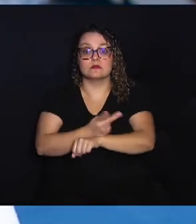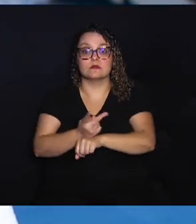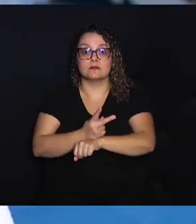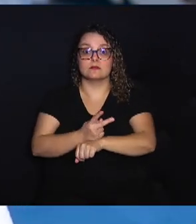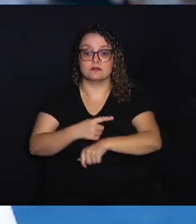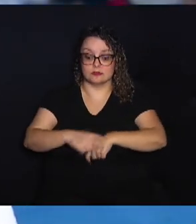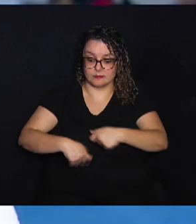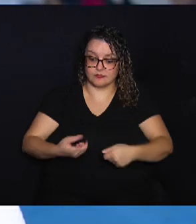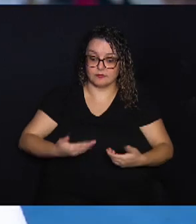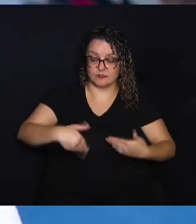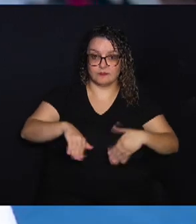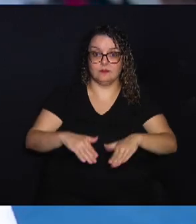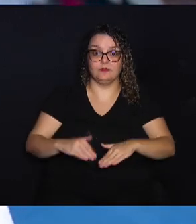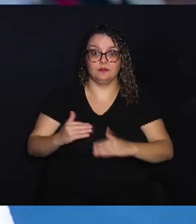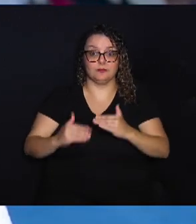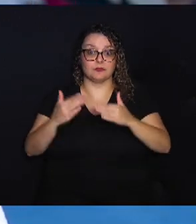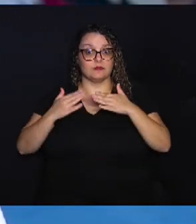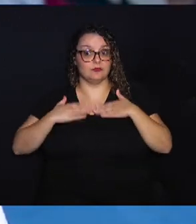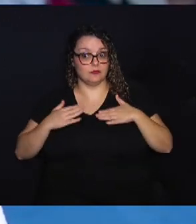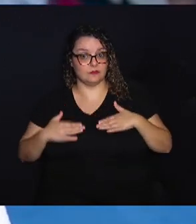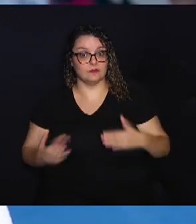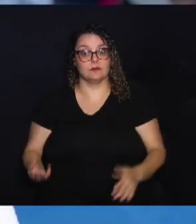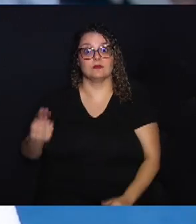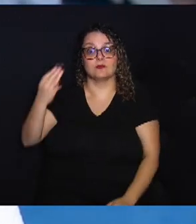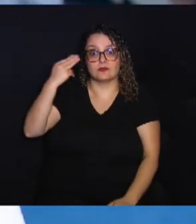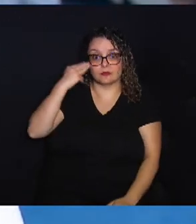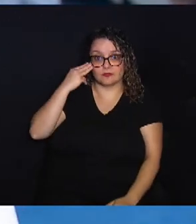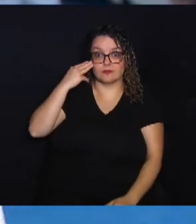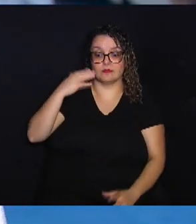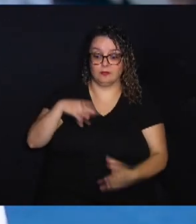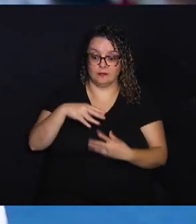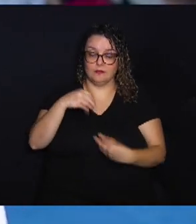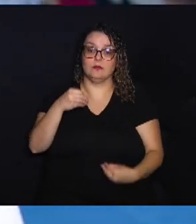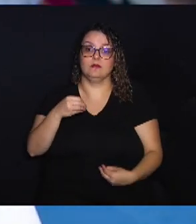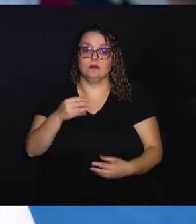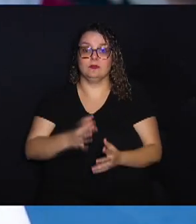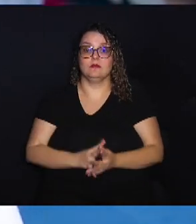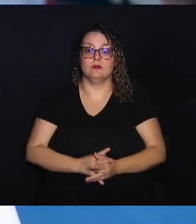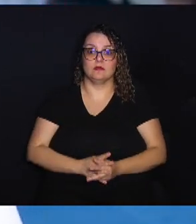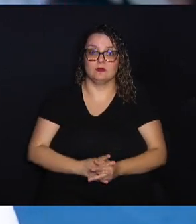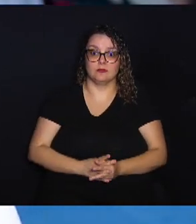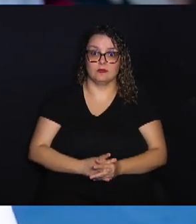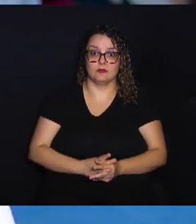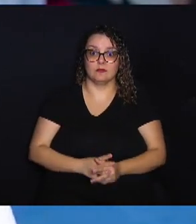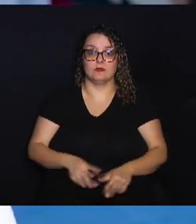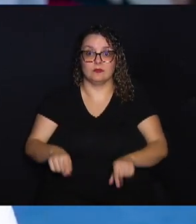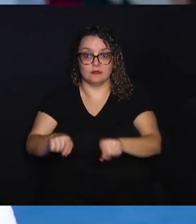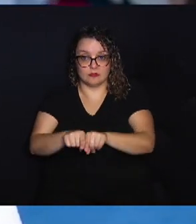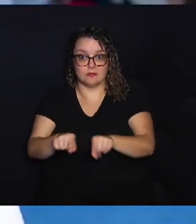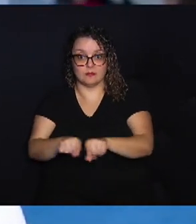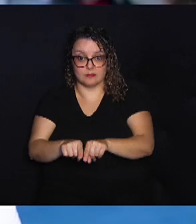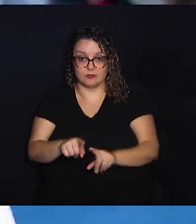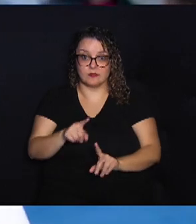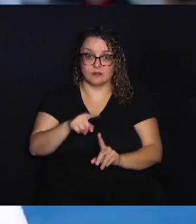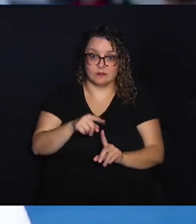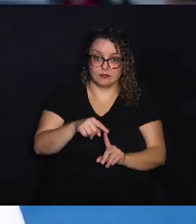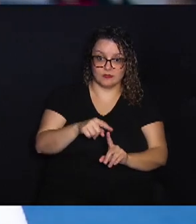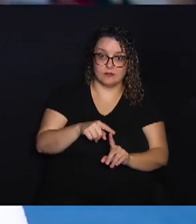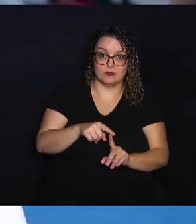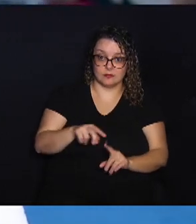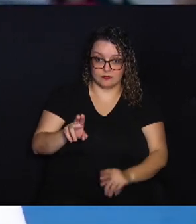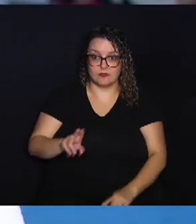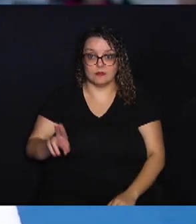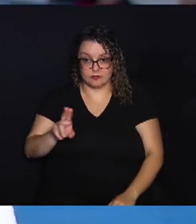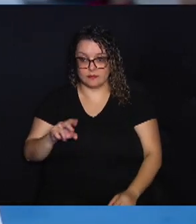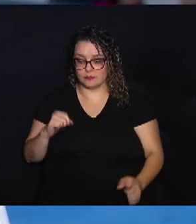que desenvolvesse o físico, o mental e o espiritual. E além de também ser uma modalidade que usa